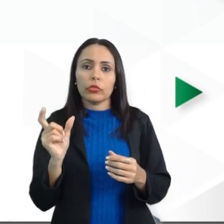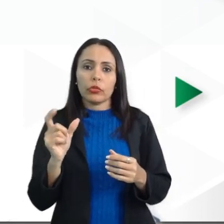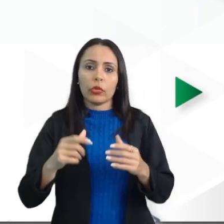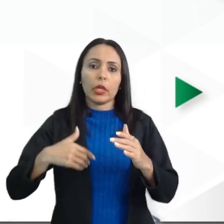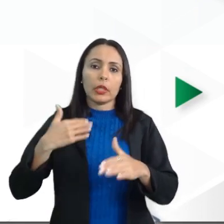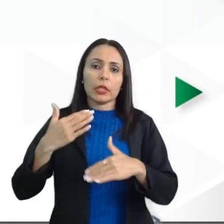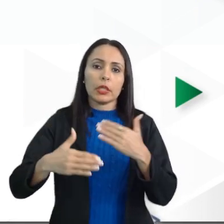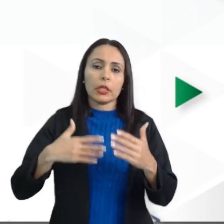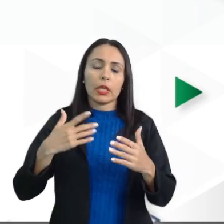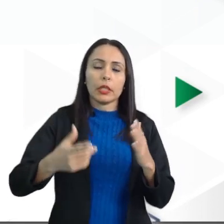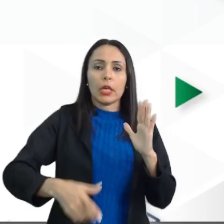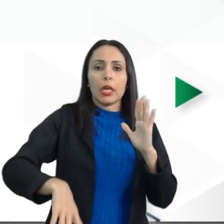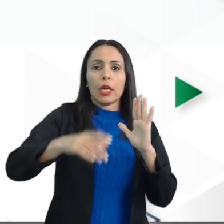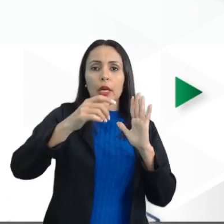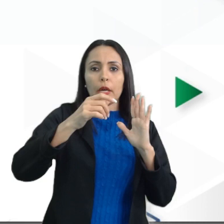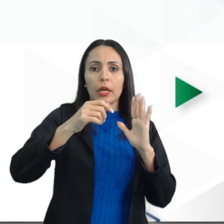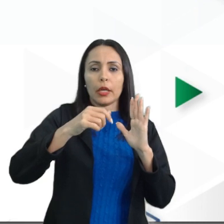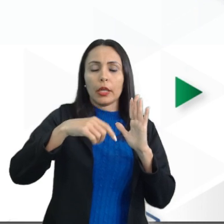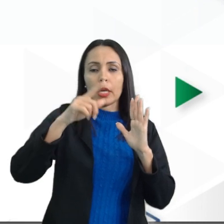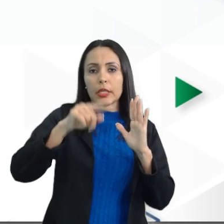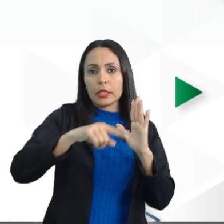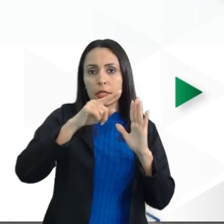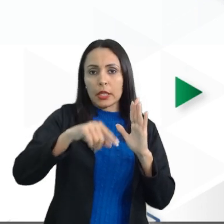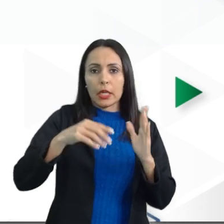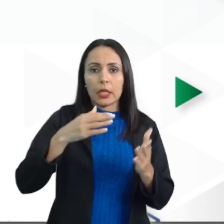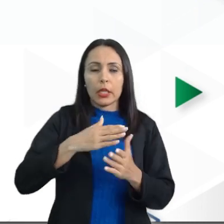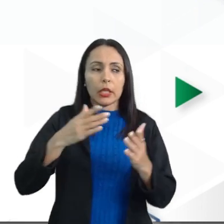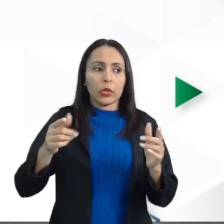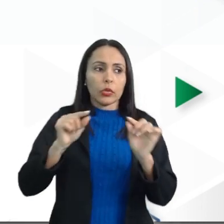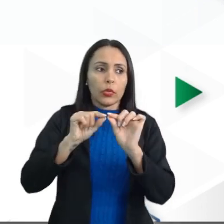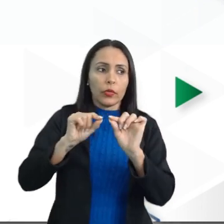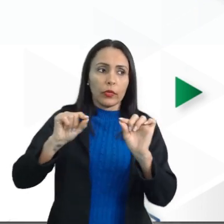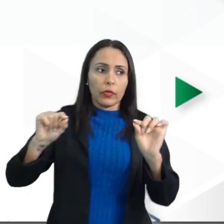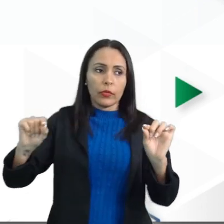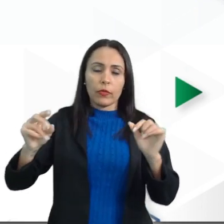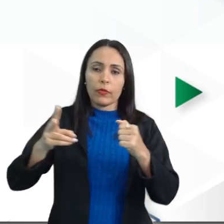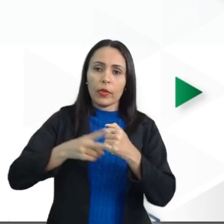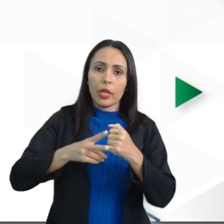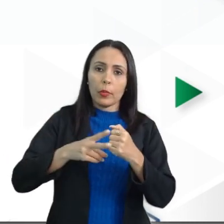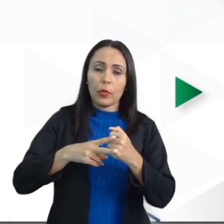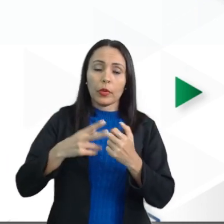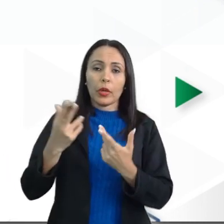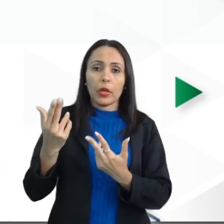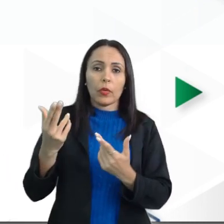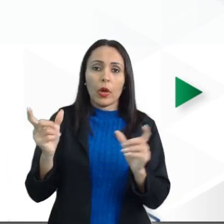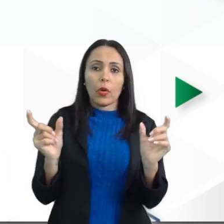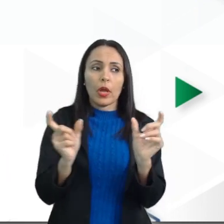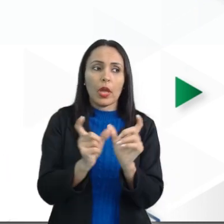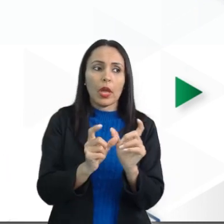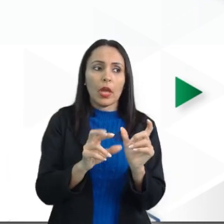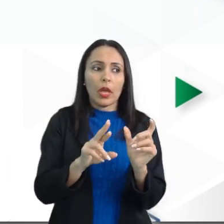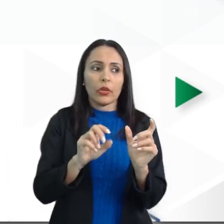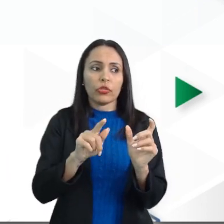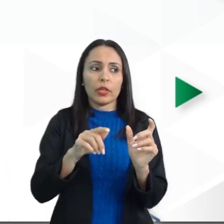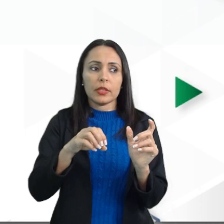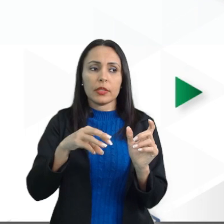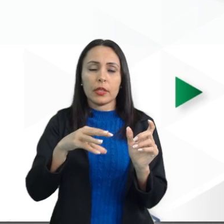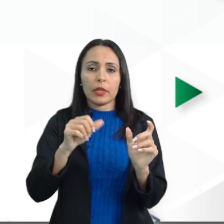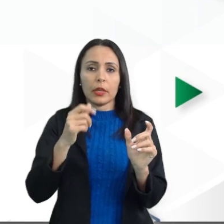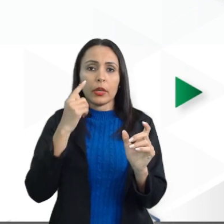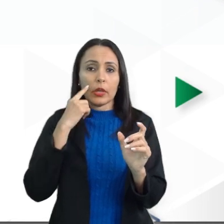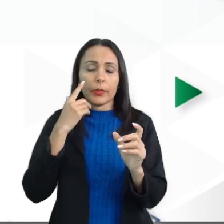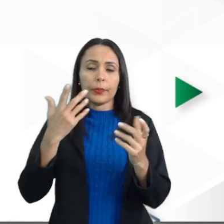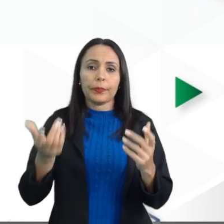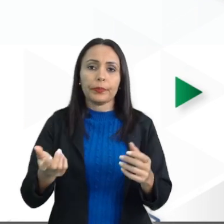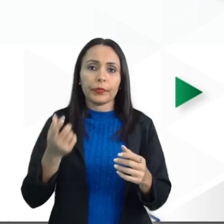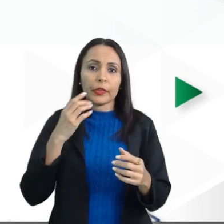seguida assinale a alternativa cujo verbo sublinhado possui igual regência. Nós temos Chico Mendes não